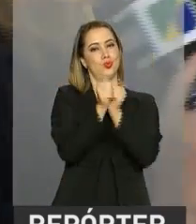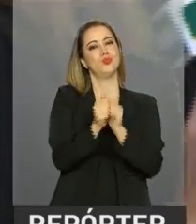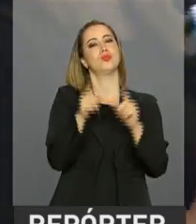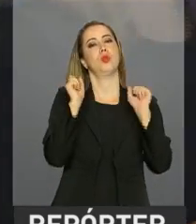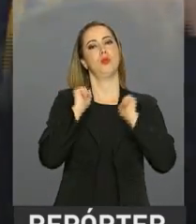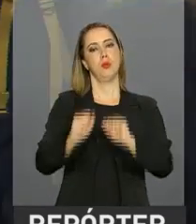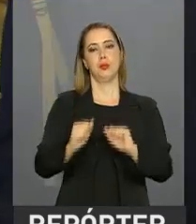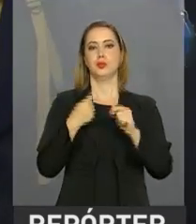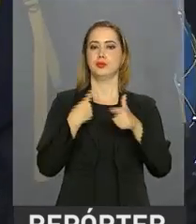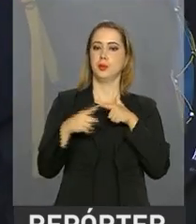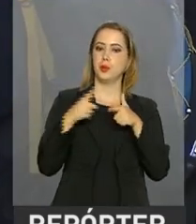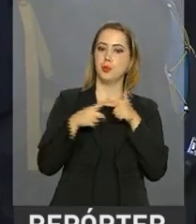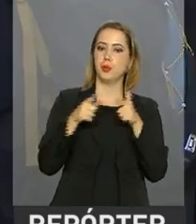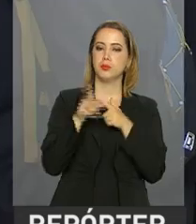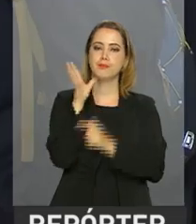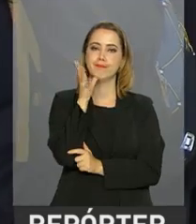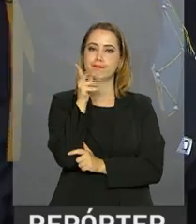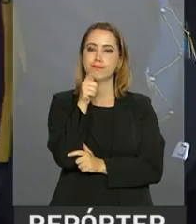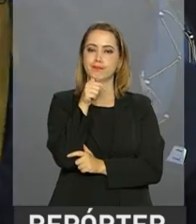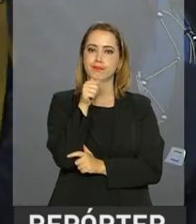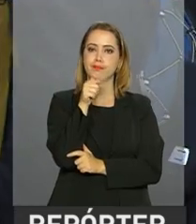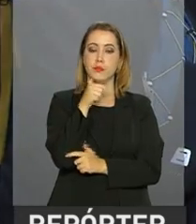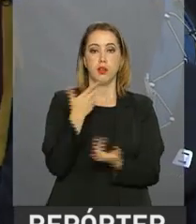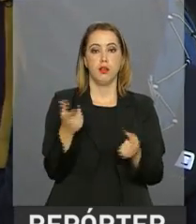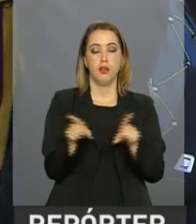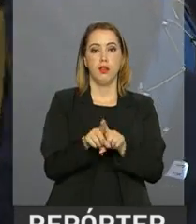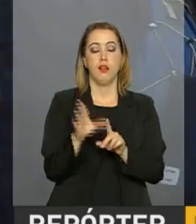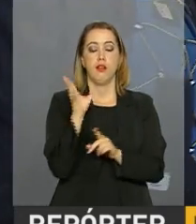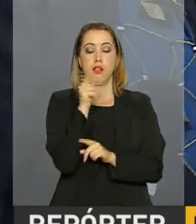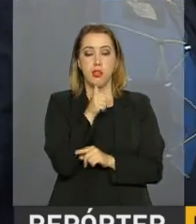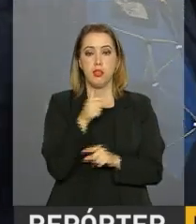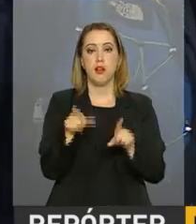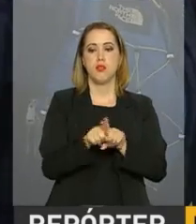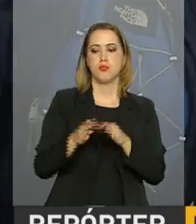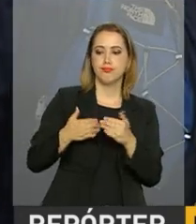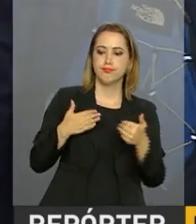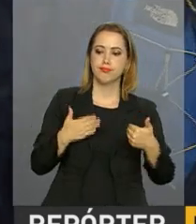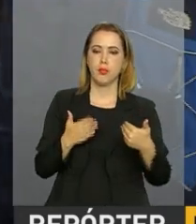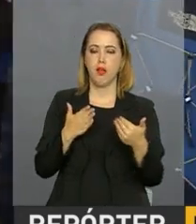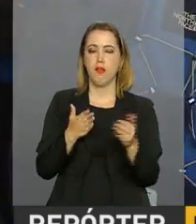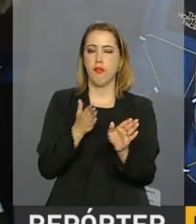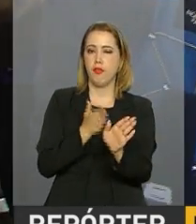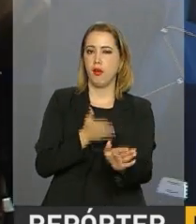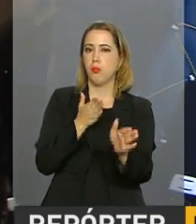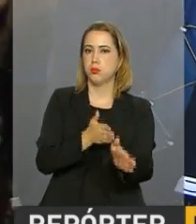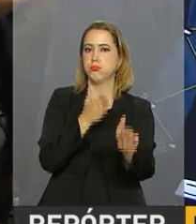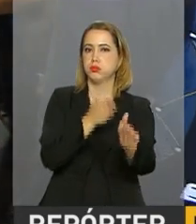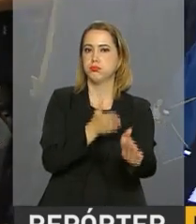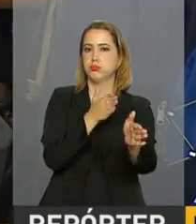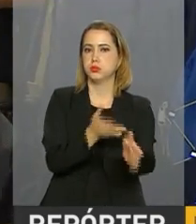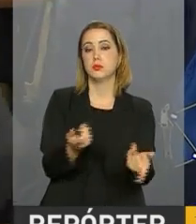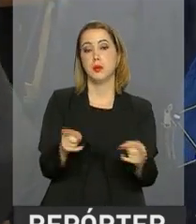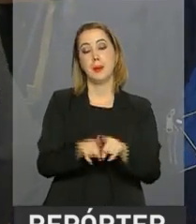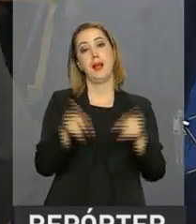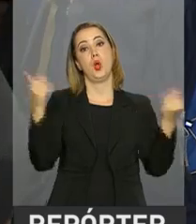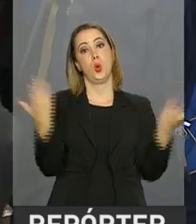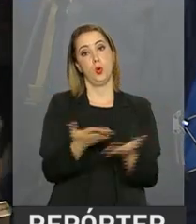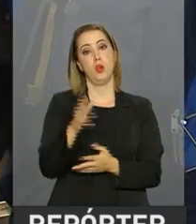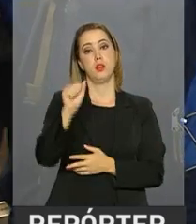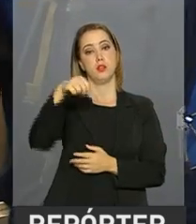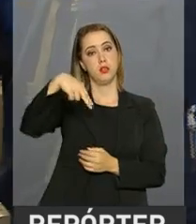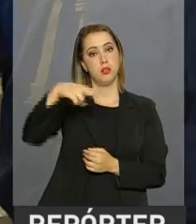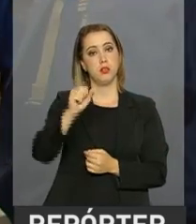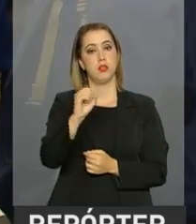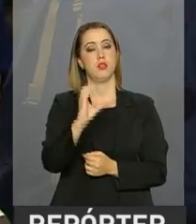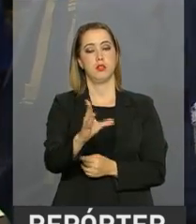surgir contratempos como atrasos cancelamentos e longas filas e é justamente por isso que a anak está realizando a operação final